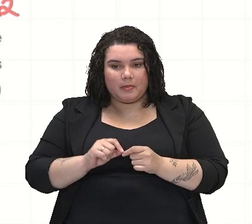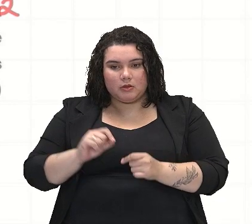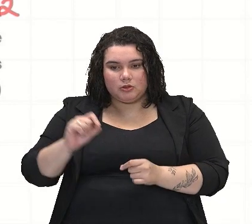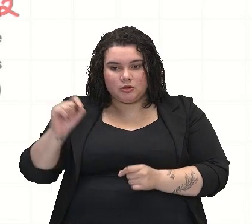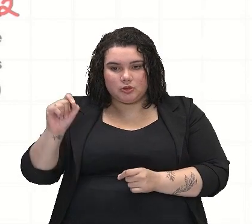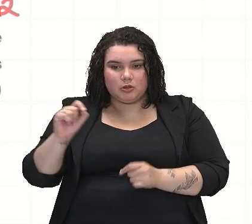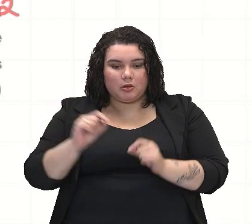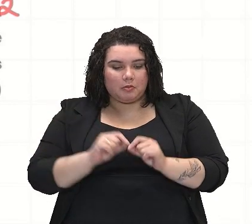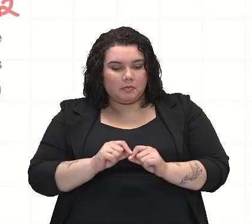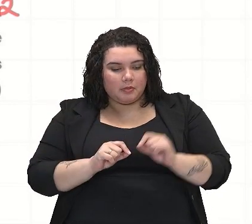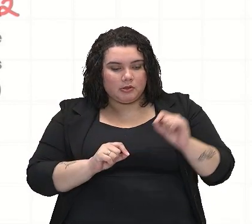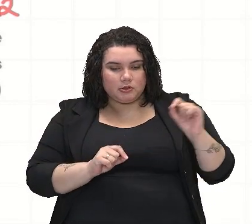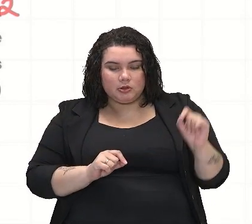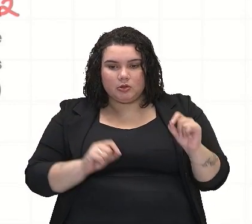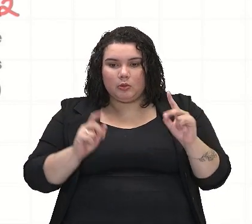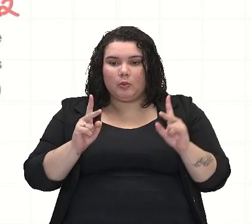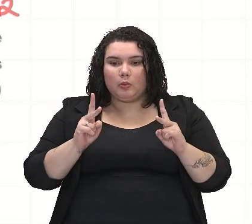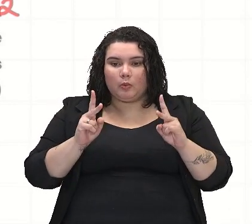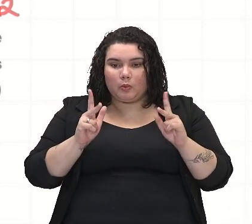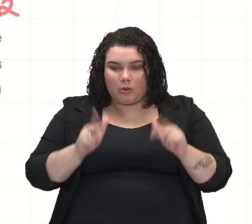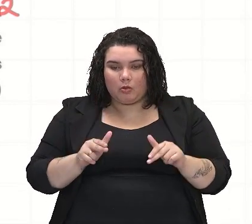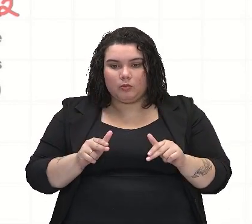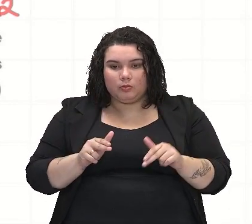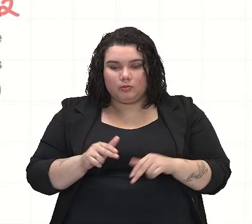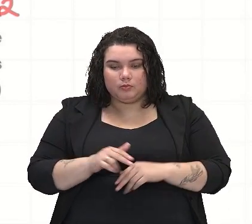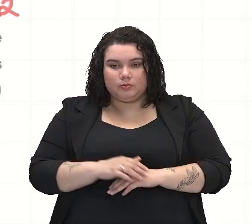a mesma medida, né? Tivemos aqui os quatro